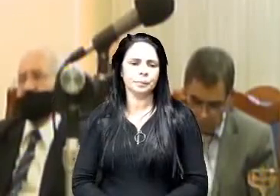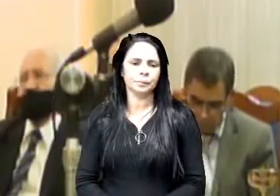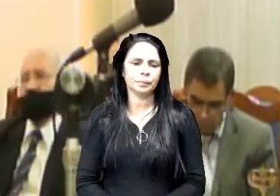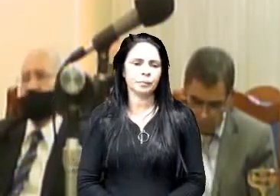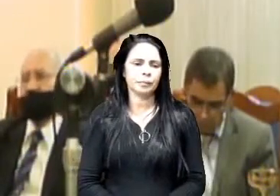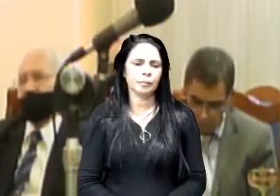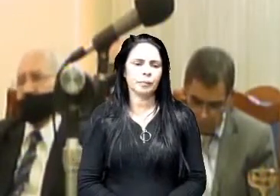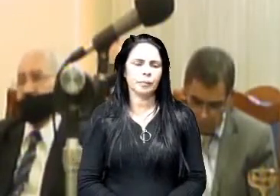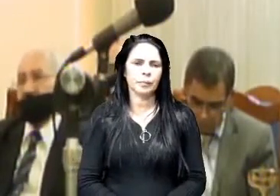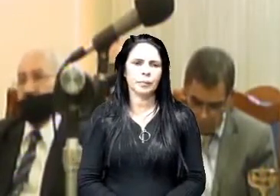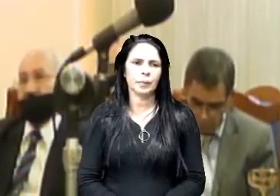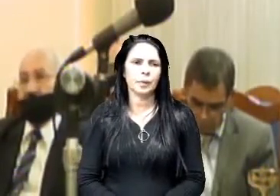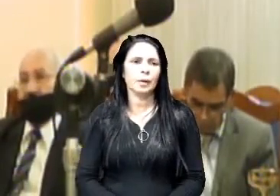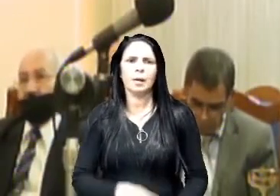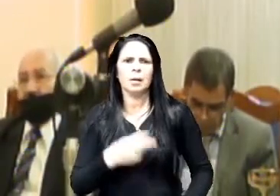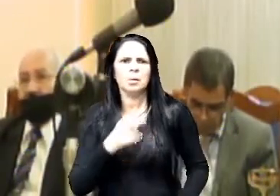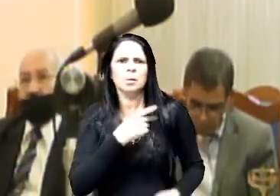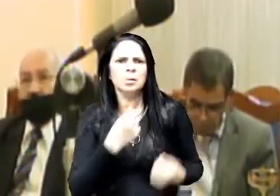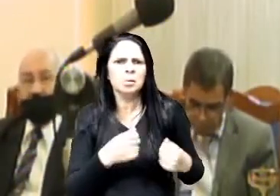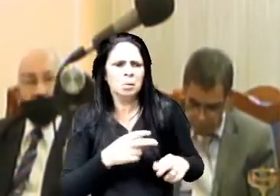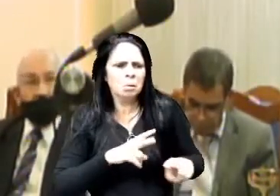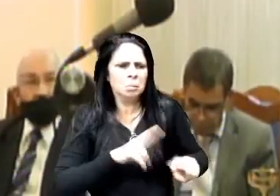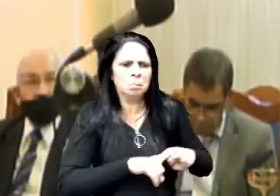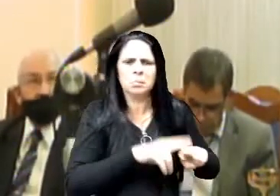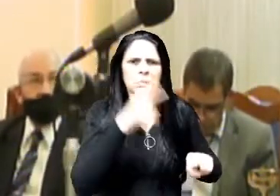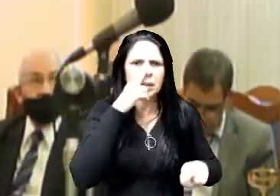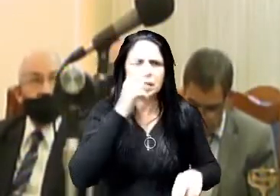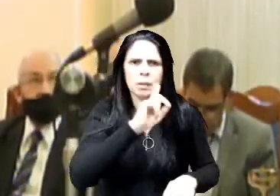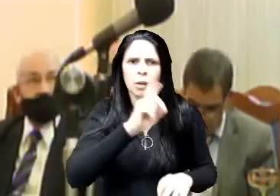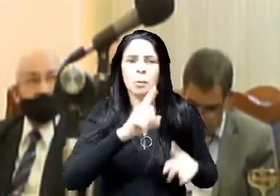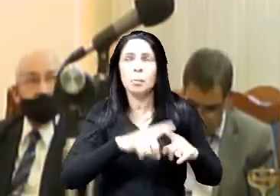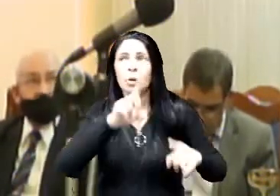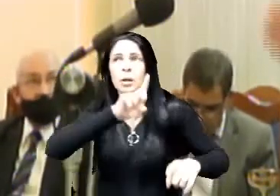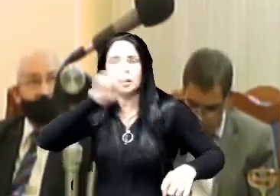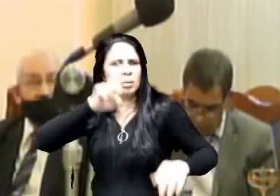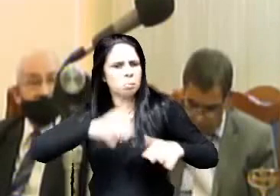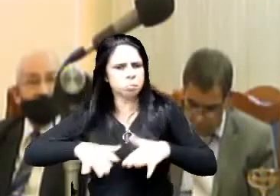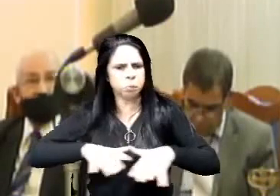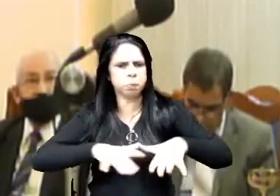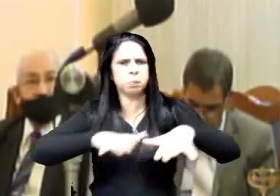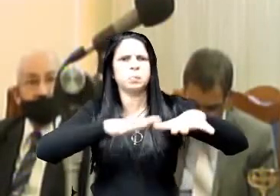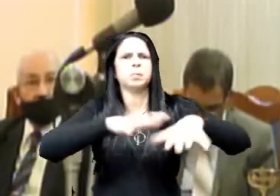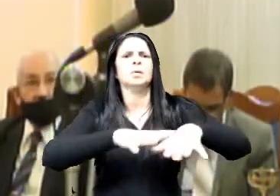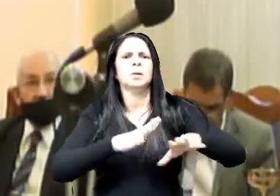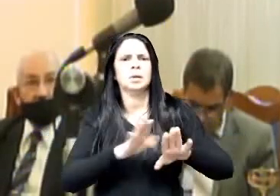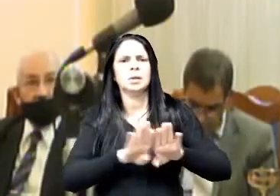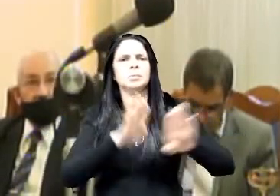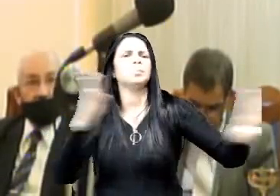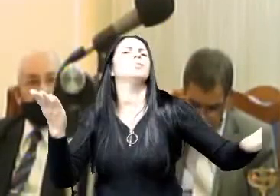Não adianta prender crente não, irmão. Não adianta prender crente que Deus manda terremoto e as portas se abrem.